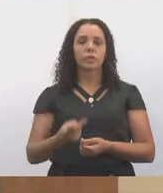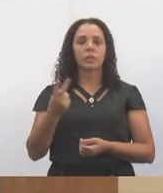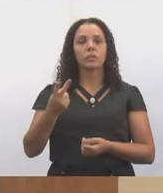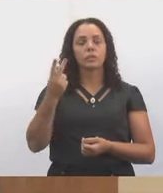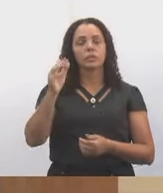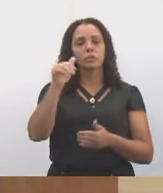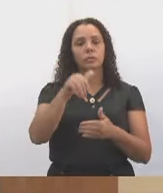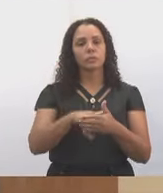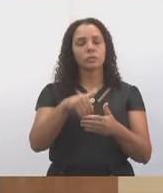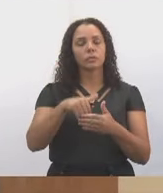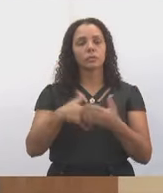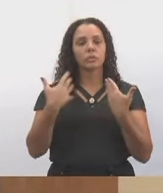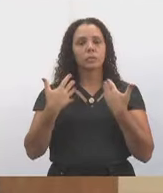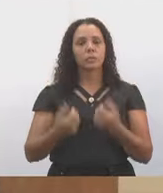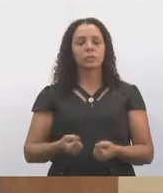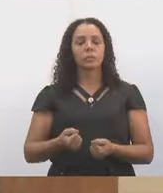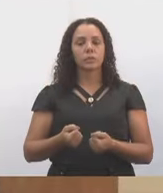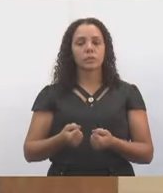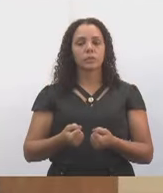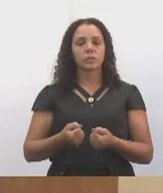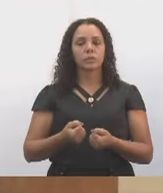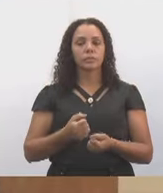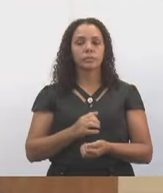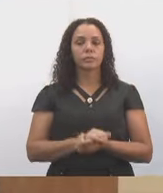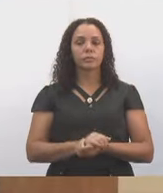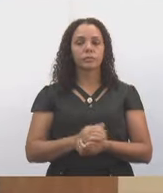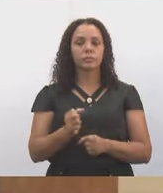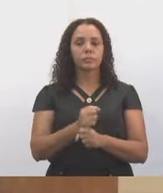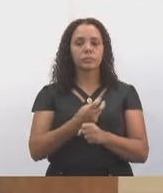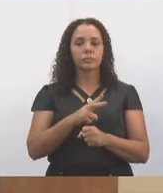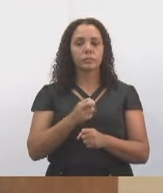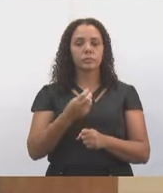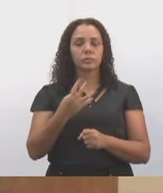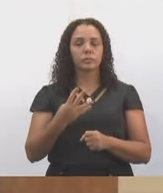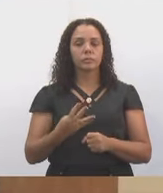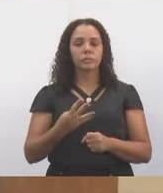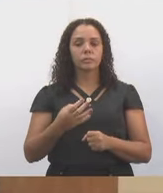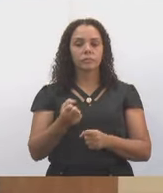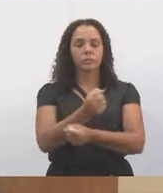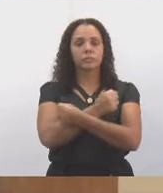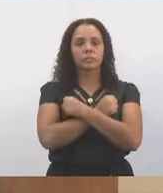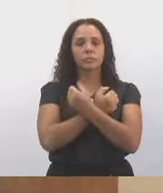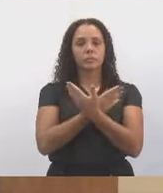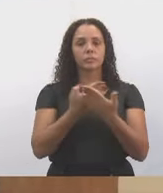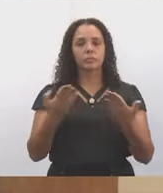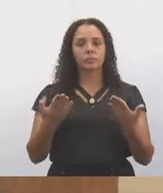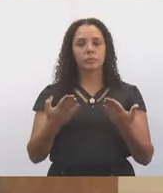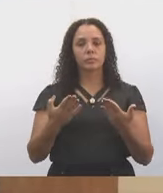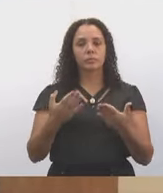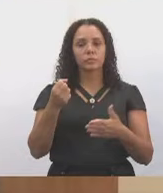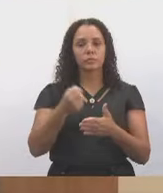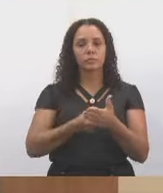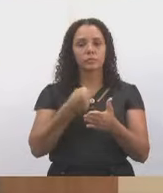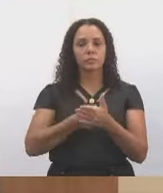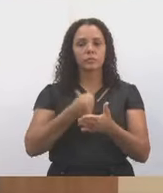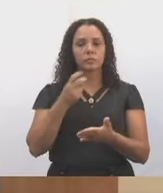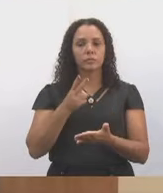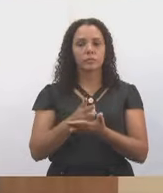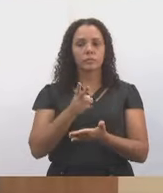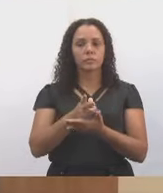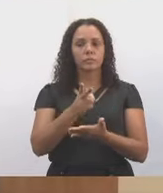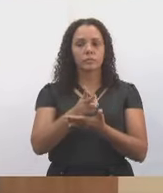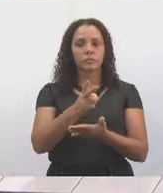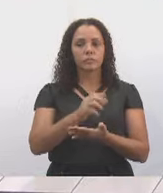votos recebido nas urnas agora em 2024 um abraço a todos e a luta